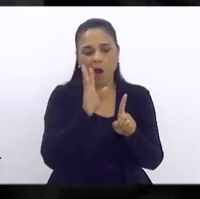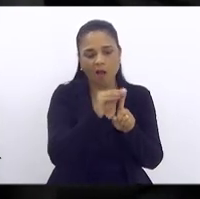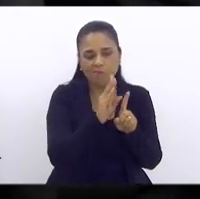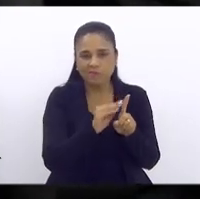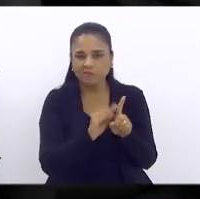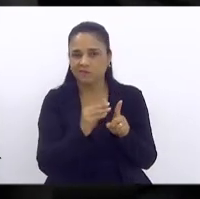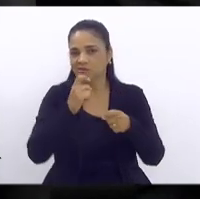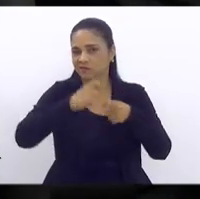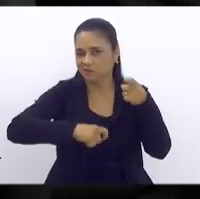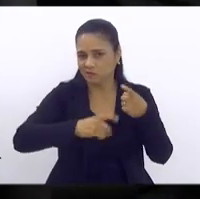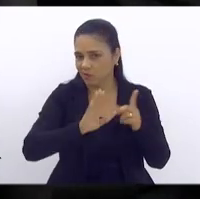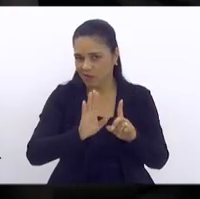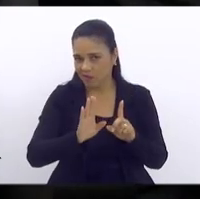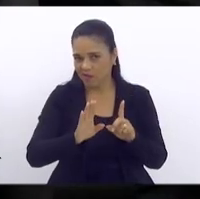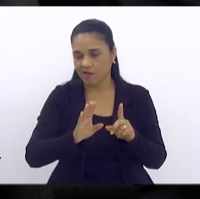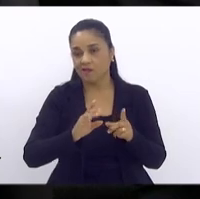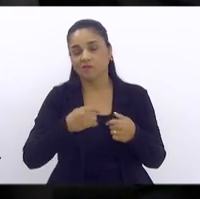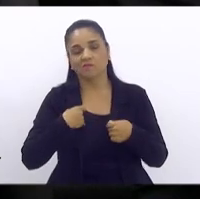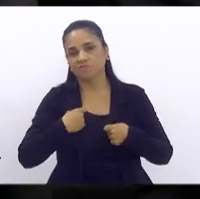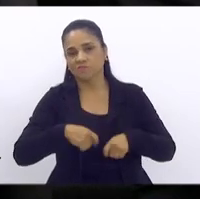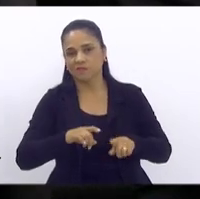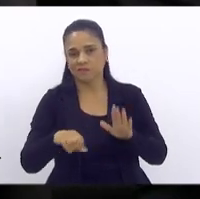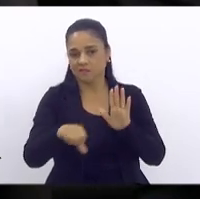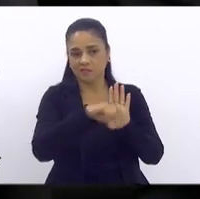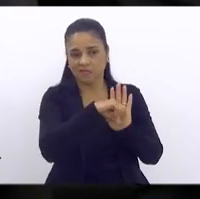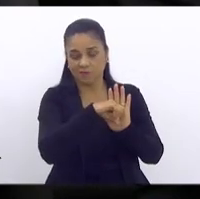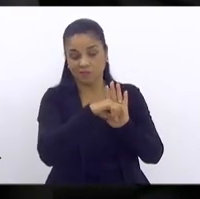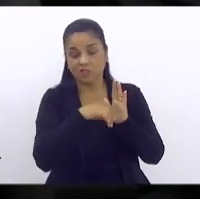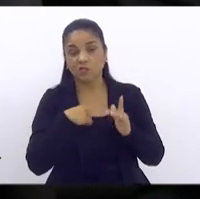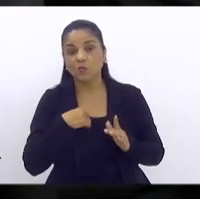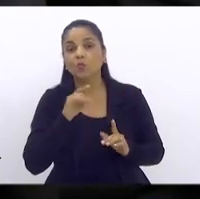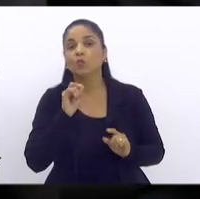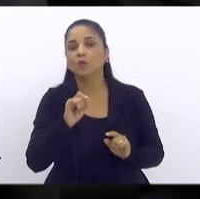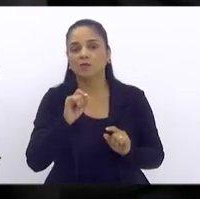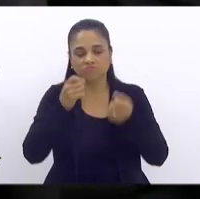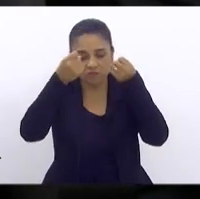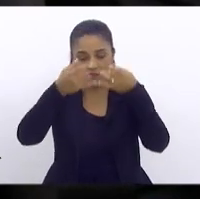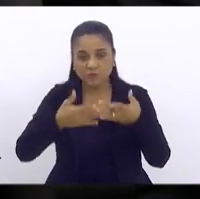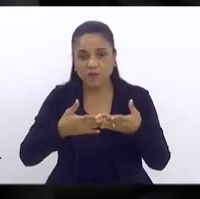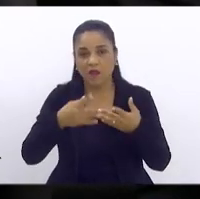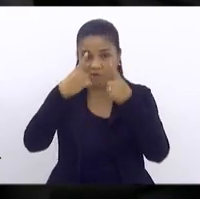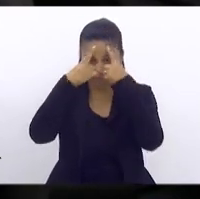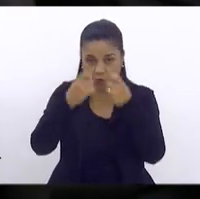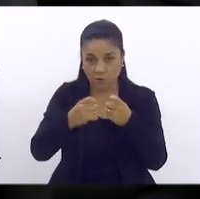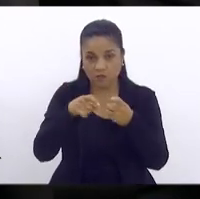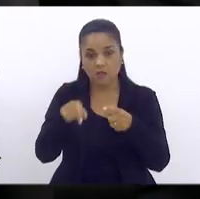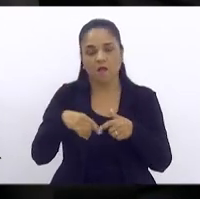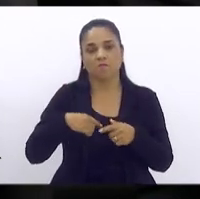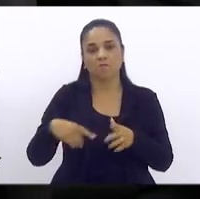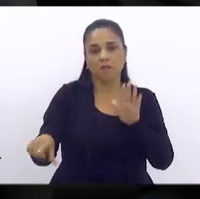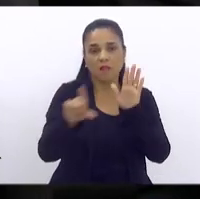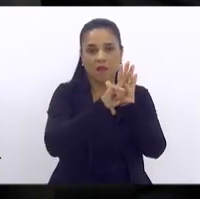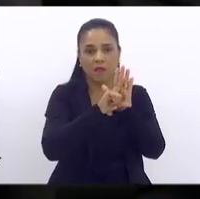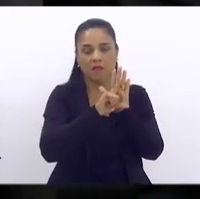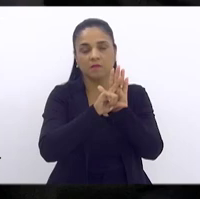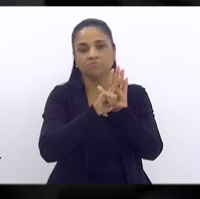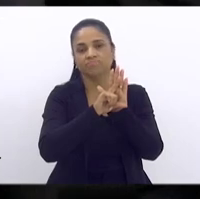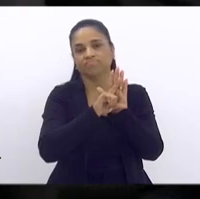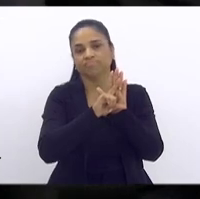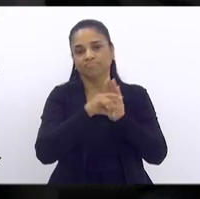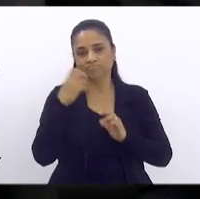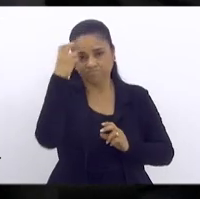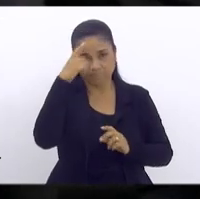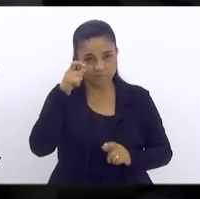Eu não preciso definir previamente qual é o crime, basta falar a situação de violência, que a própria Lei Maria da Penha prevê no artigo 5º. E